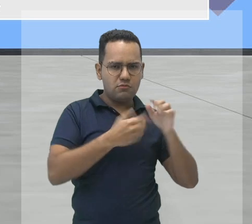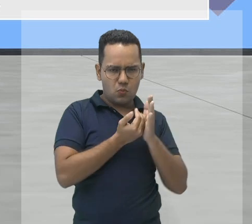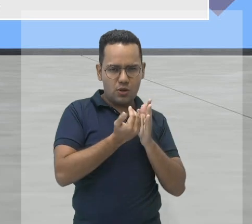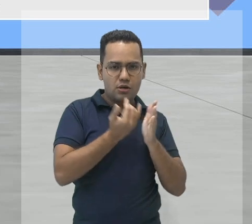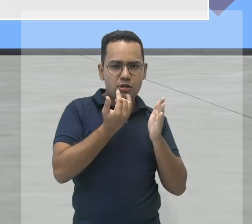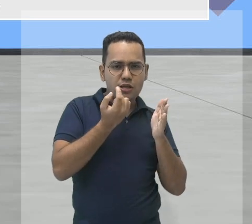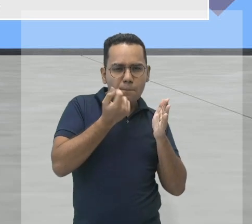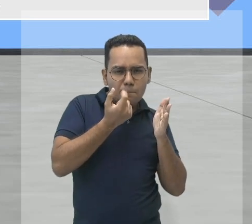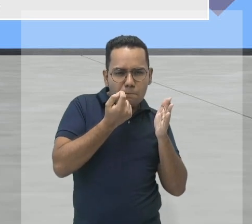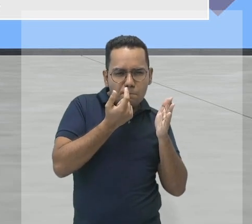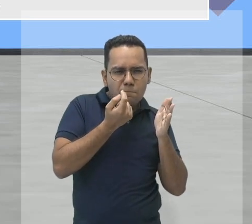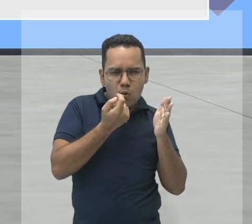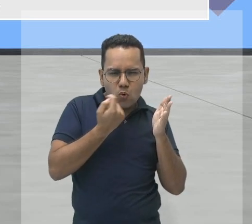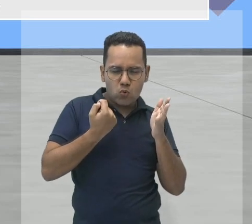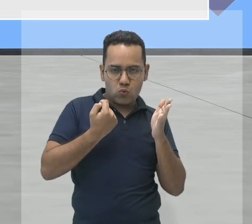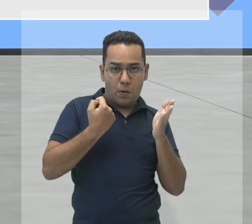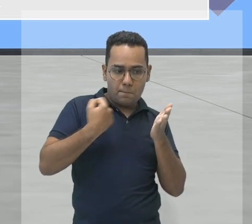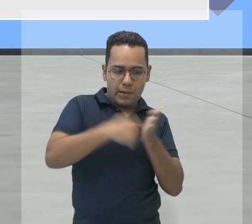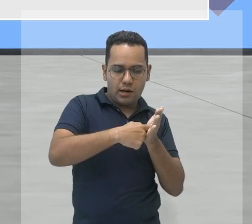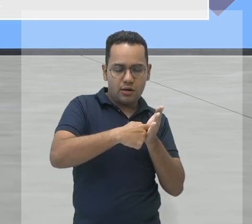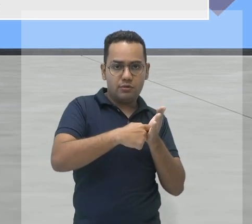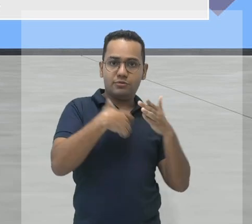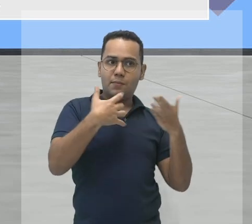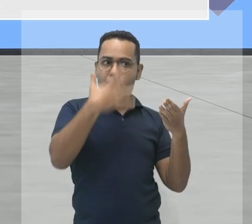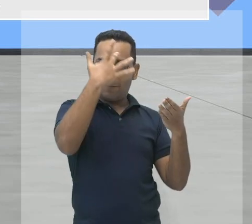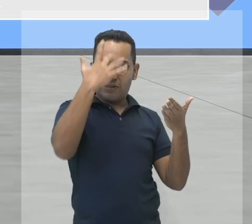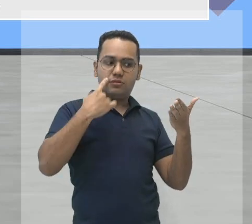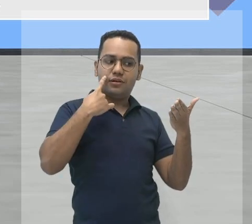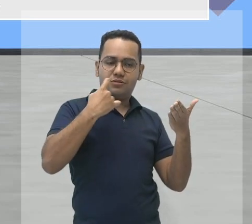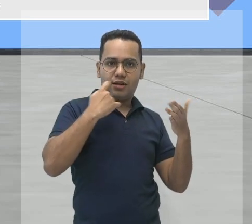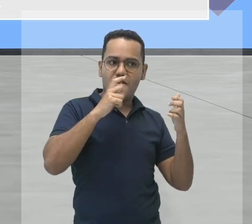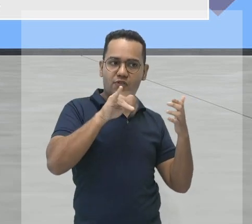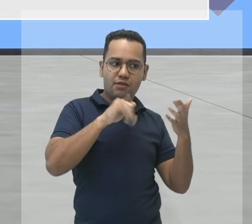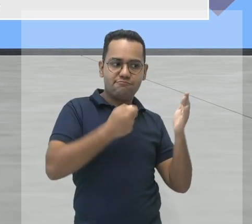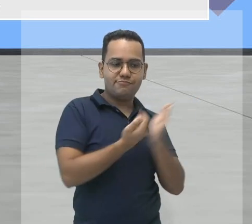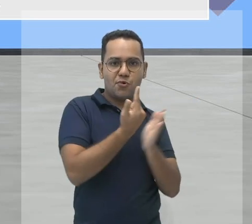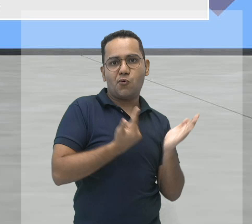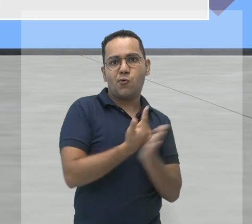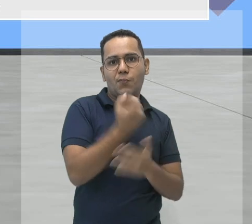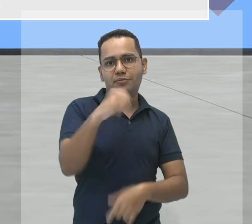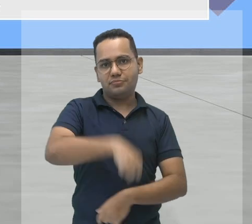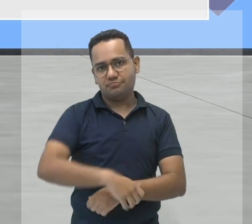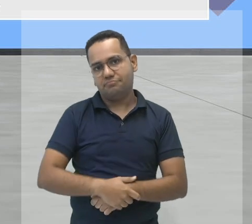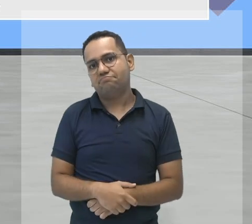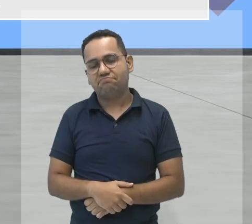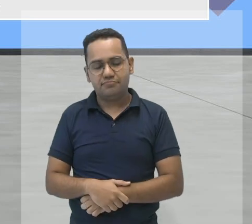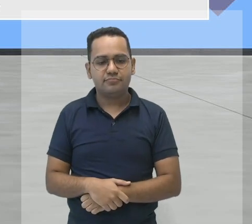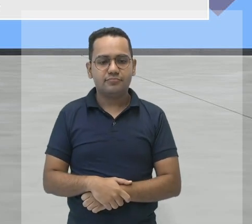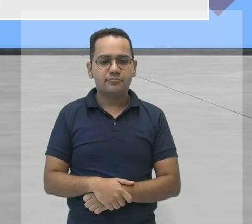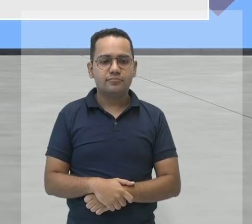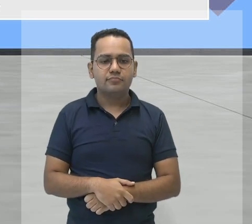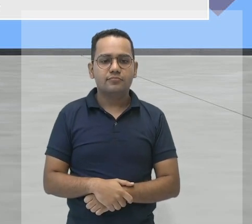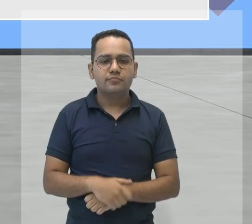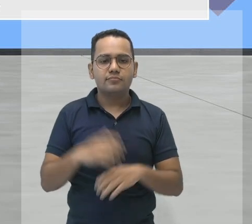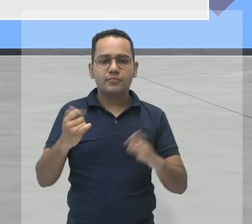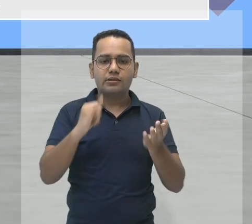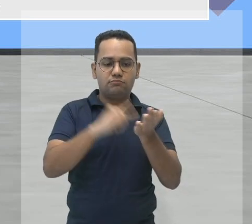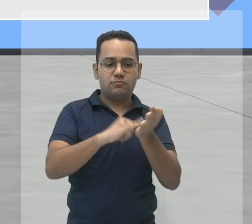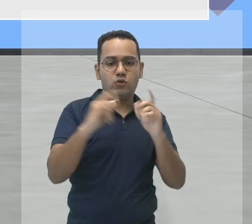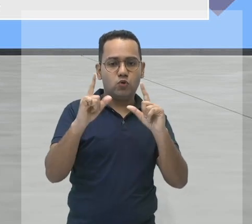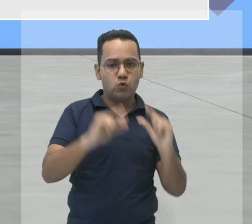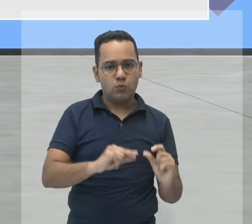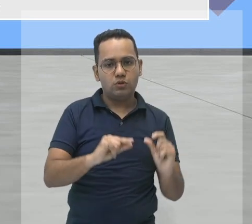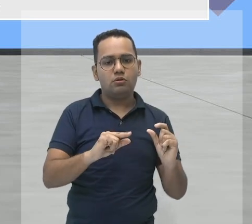poder ter acesso. As populações, as camadas sociais que não tinham acesso, passam a ter acesso a esse produto, tá certo? Então, eles reduzem ali